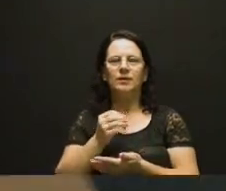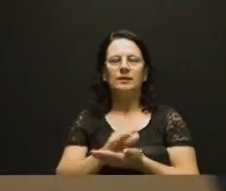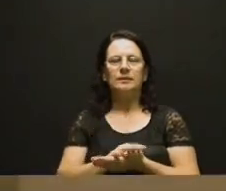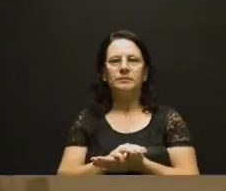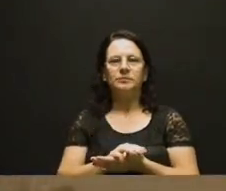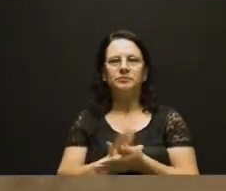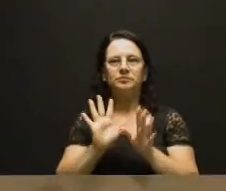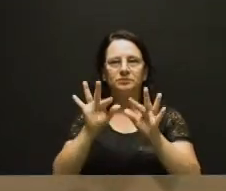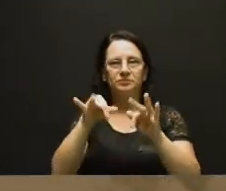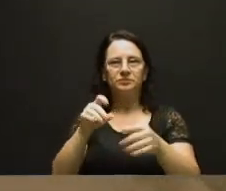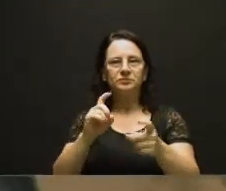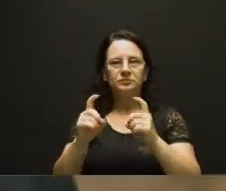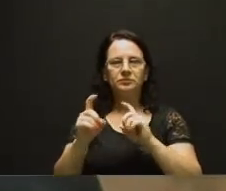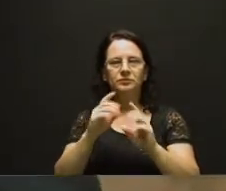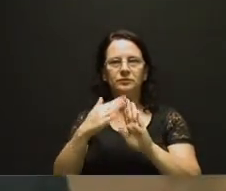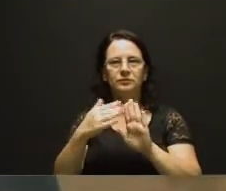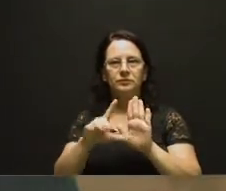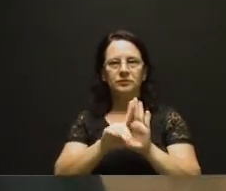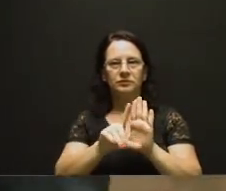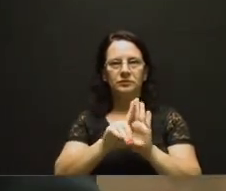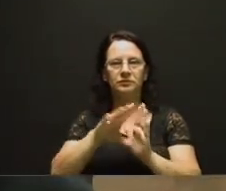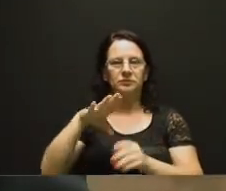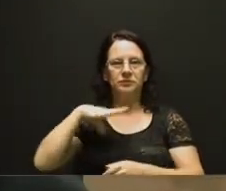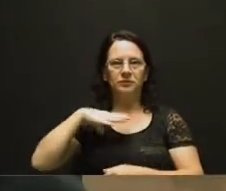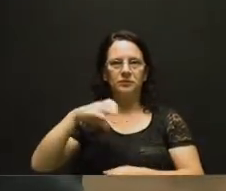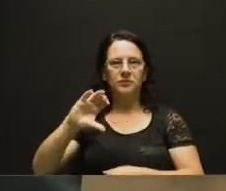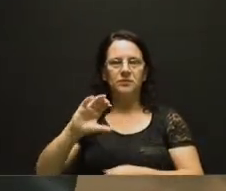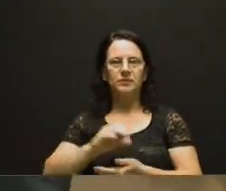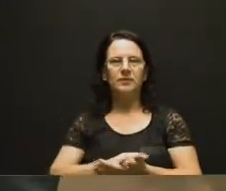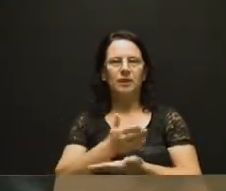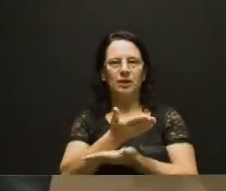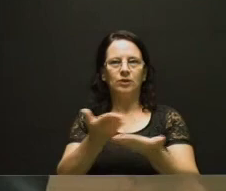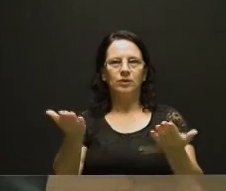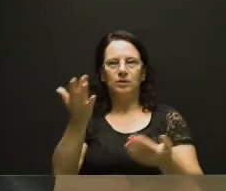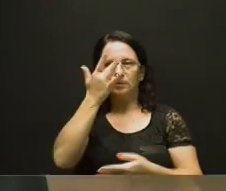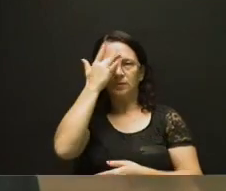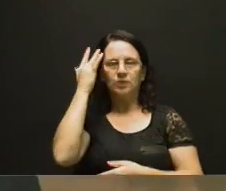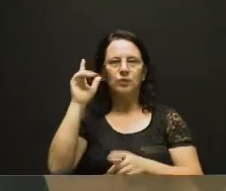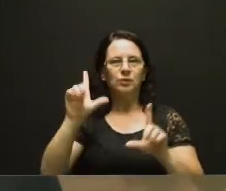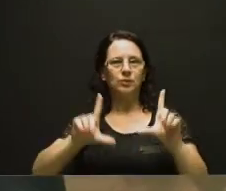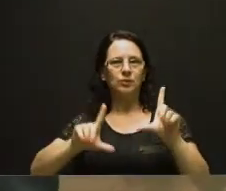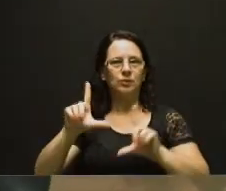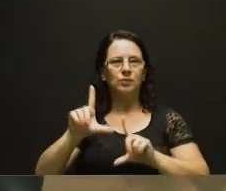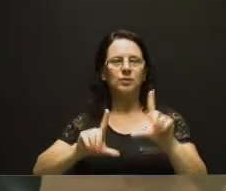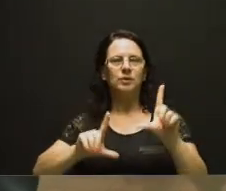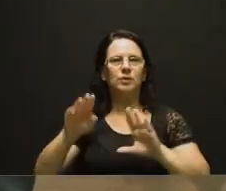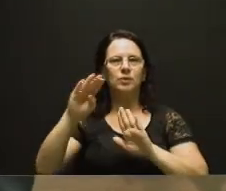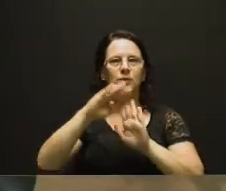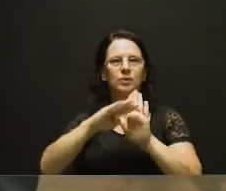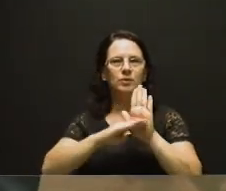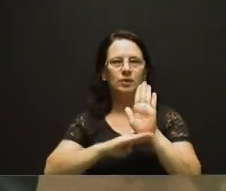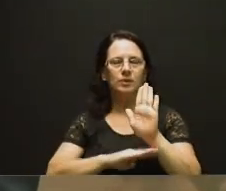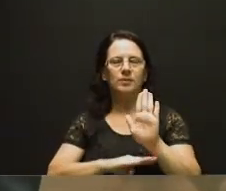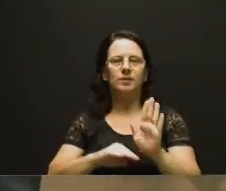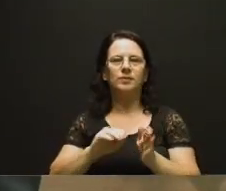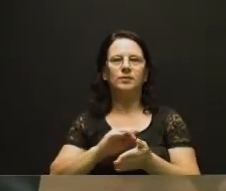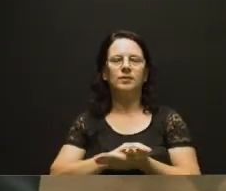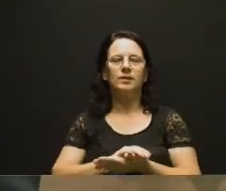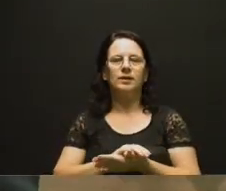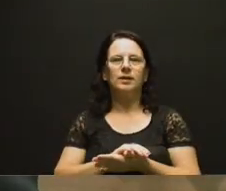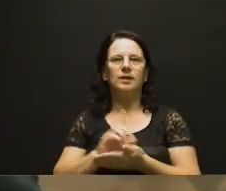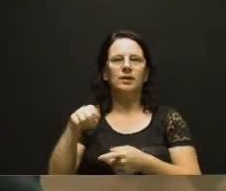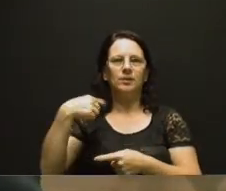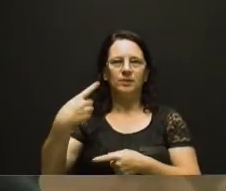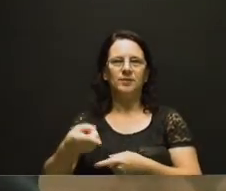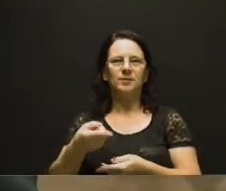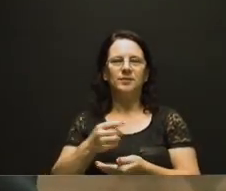ficando por aqui diretamente do plenário da câmara municipal de cubatão a você um forte abraço e continua na programação da tv câmara cubatão e